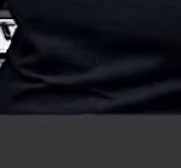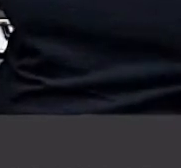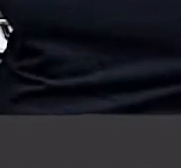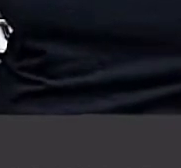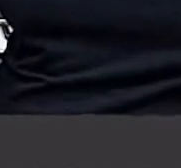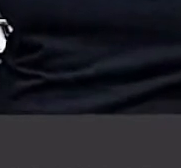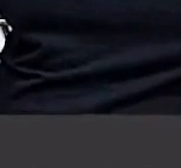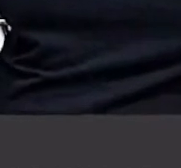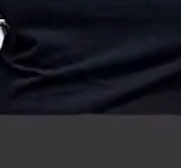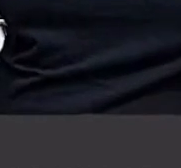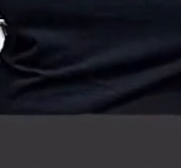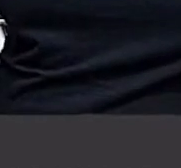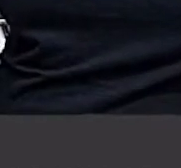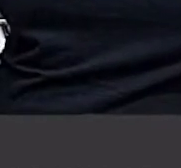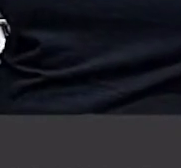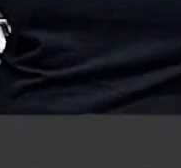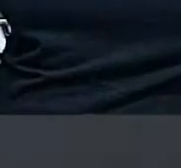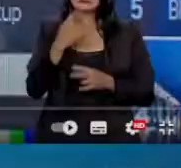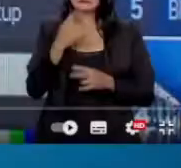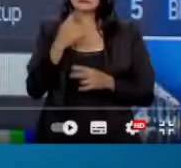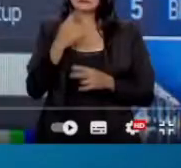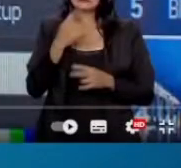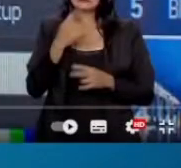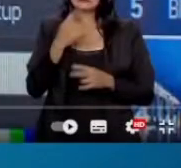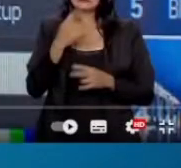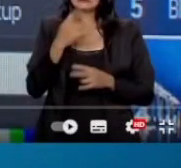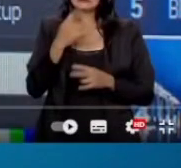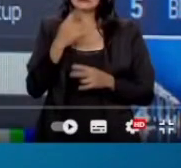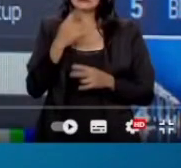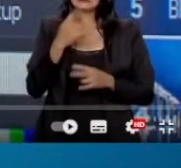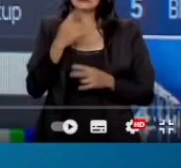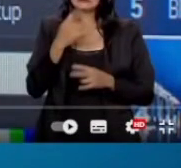Vamos ver, tem um vídeo, Alessandro, tem um Vou mostrar para vocês aqui.